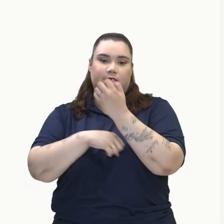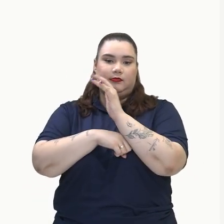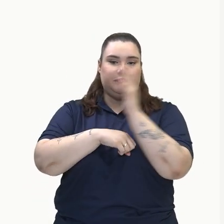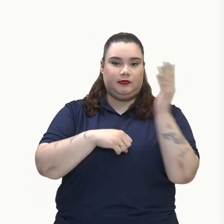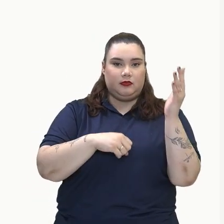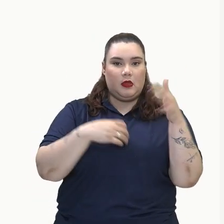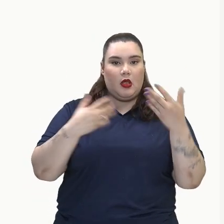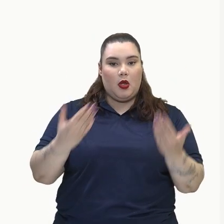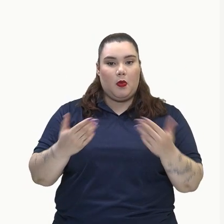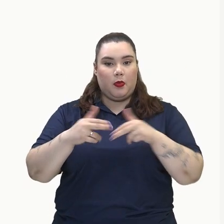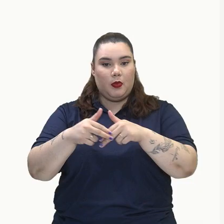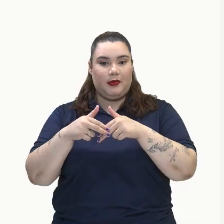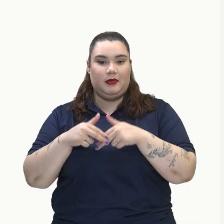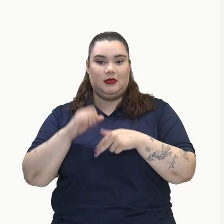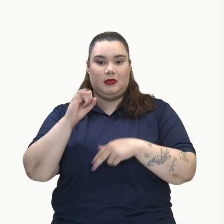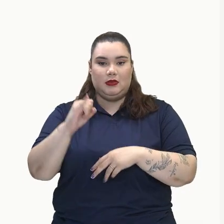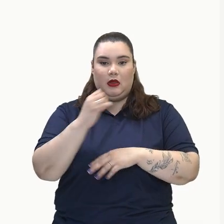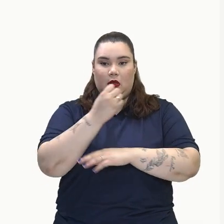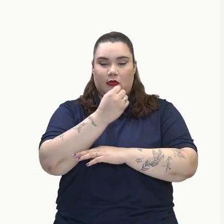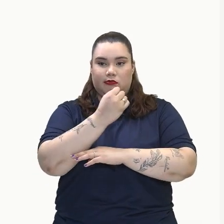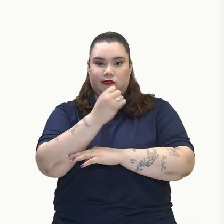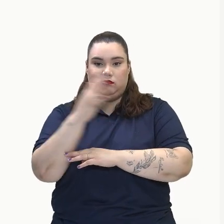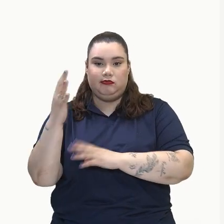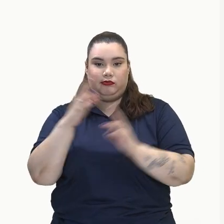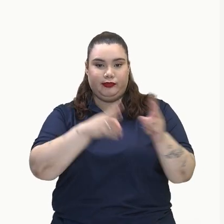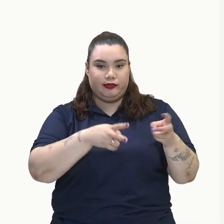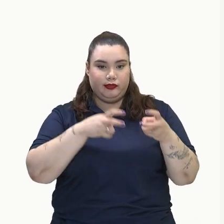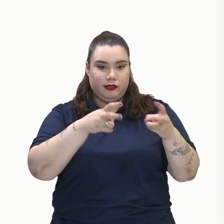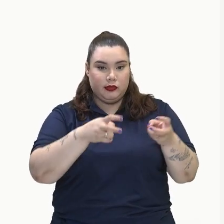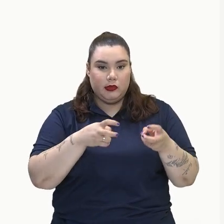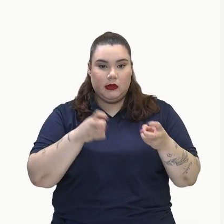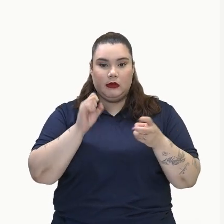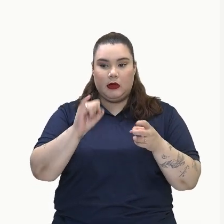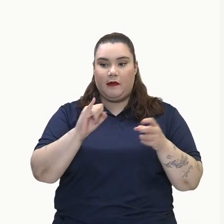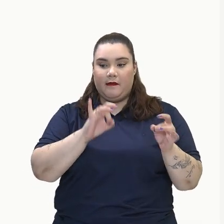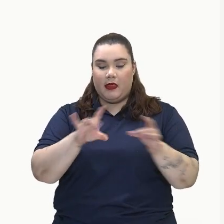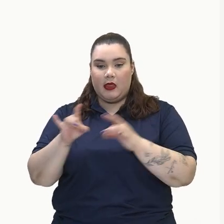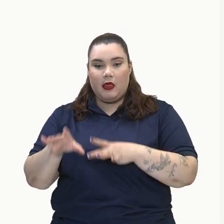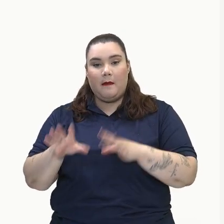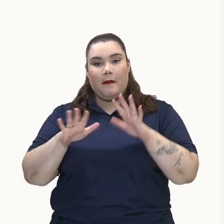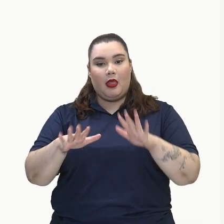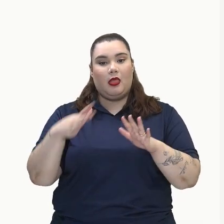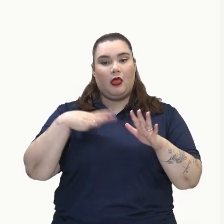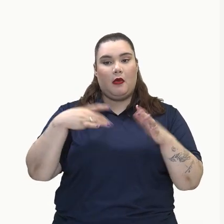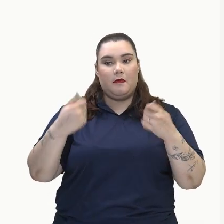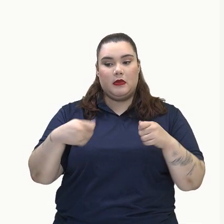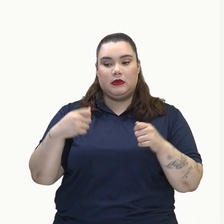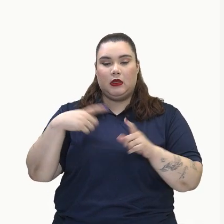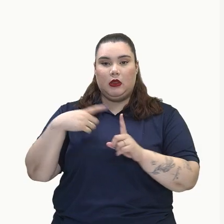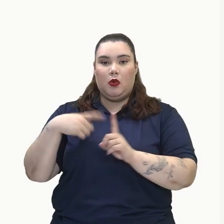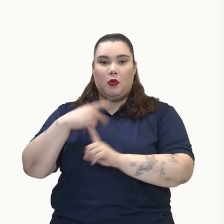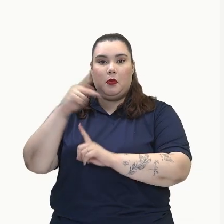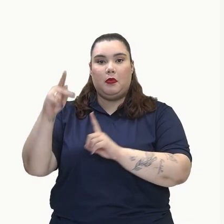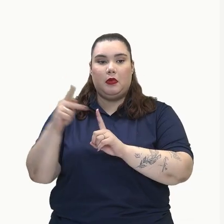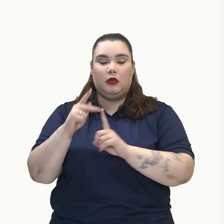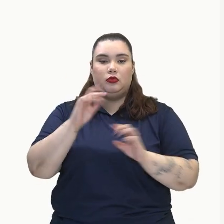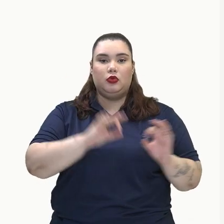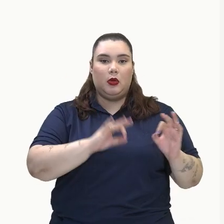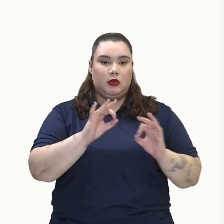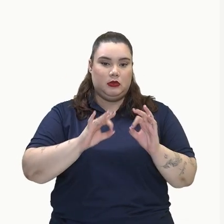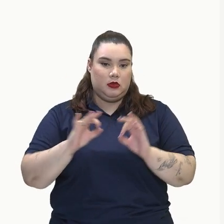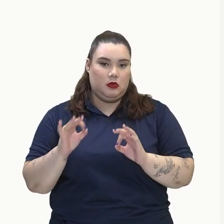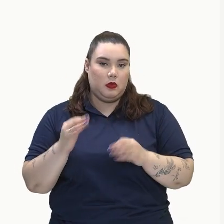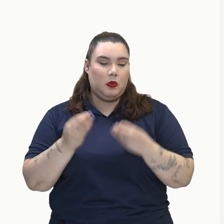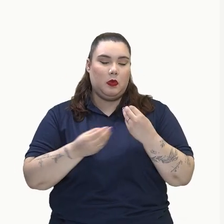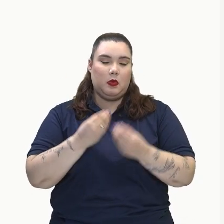extração e a comercialização só pode ocorrer de maneira sustentável com a existência de um plano de manejo. Então, como é que